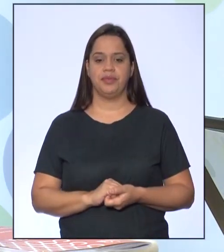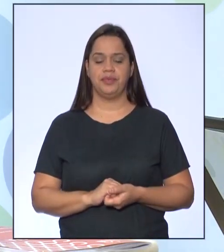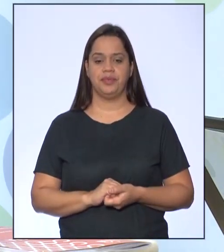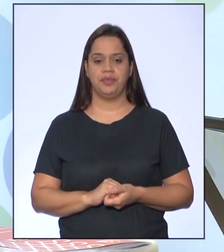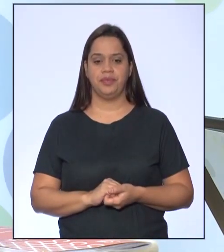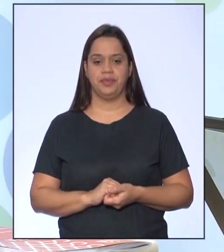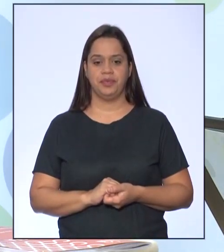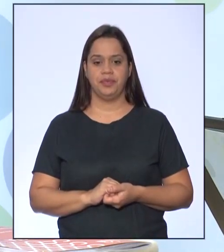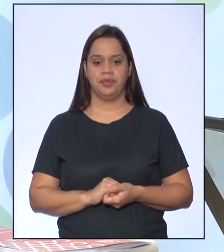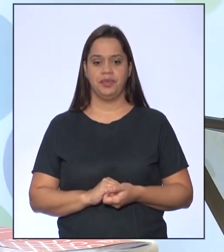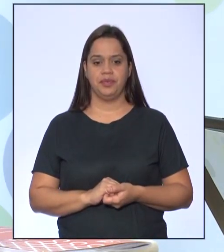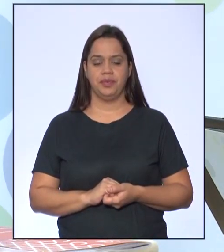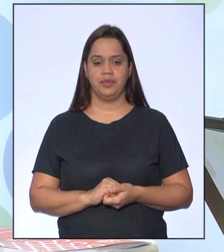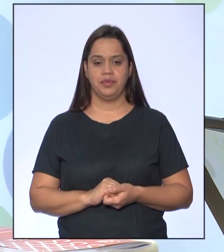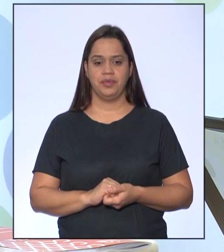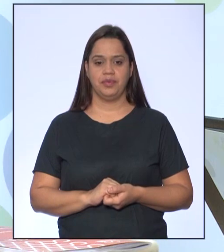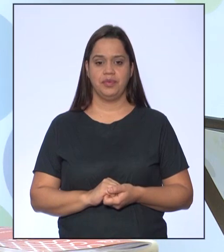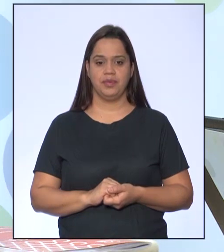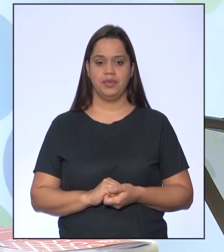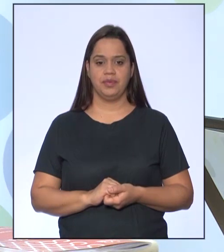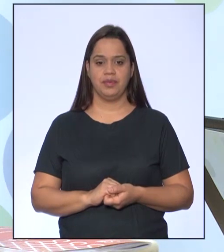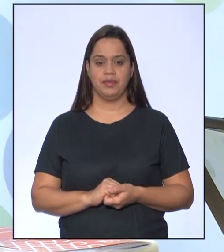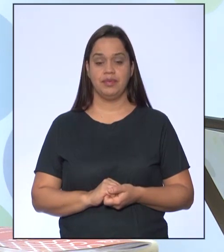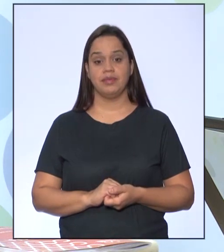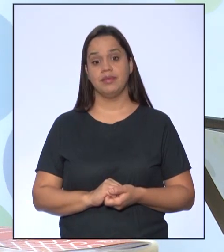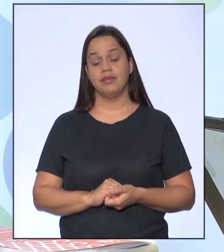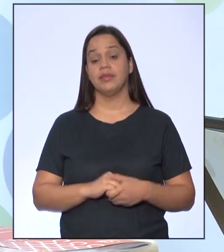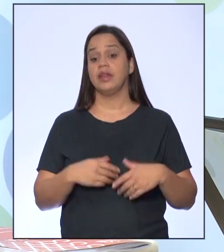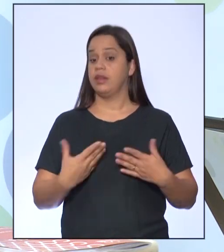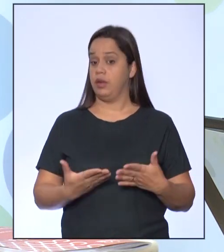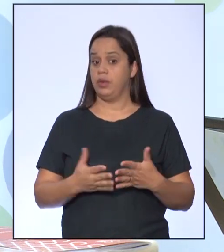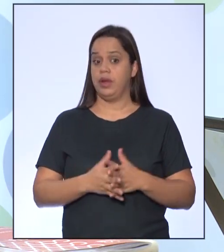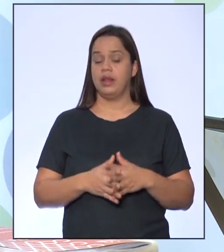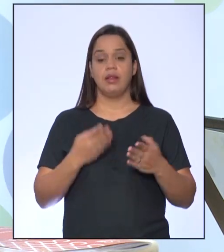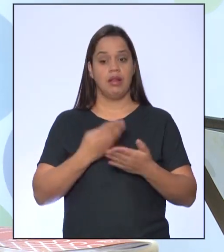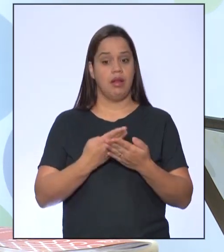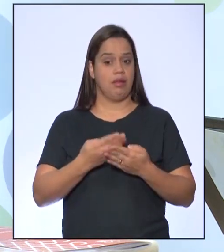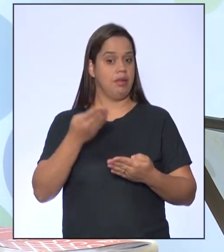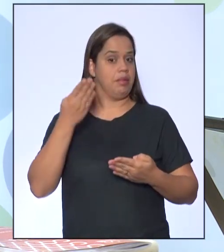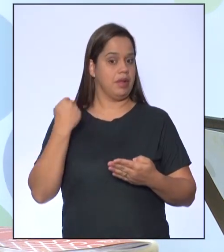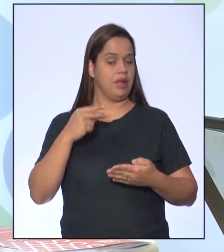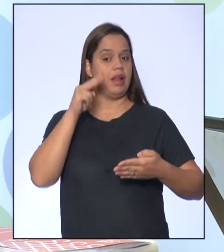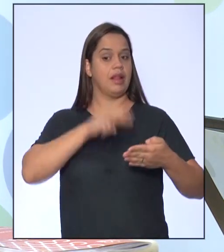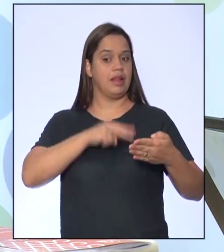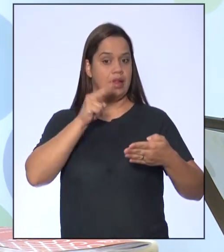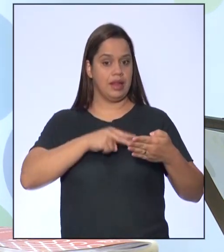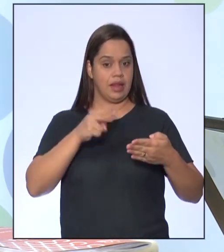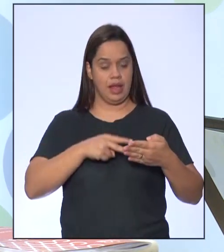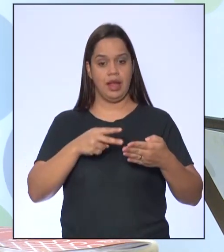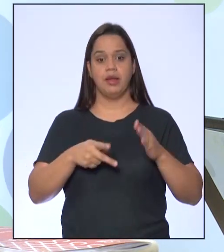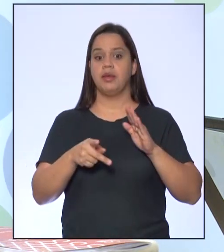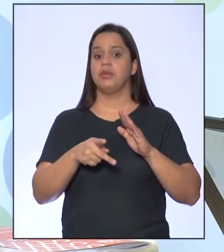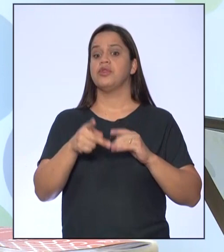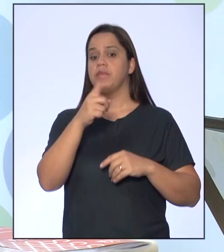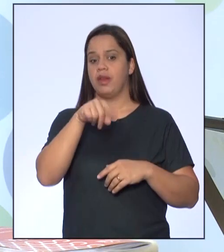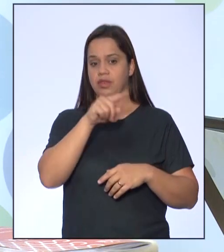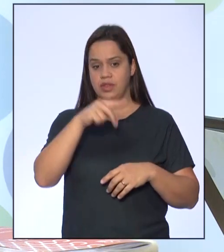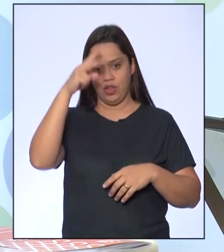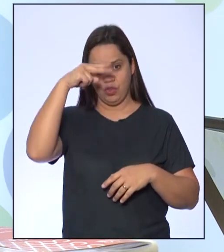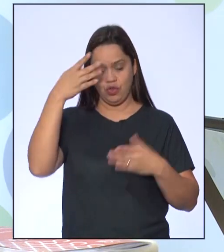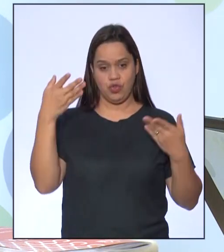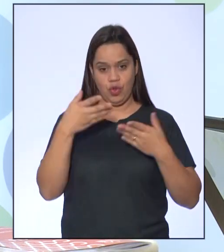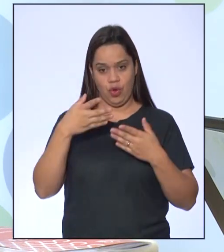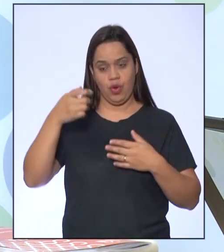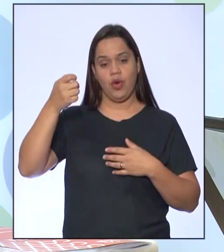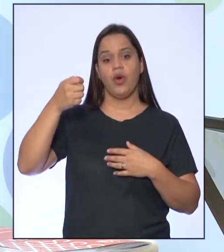aqui. Bom, semana passada nós lemos a fábula para vocês, do Vento e o Sol.